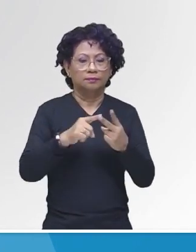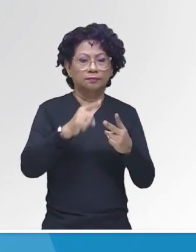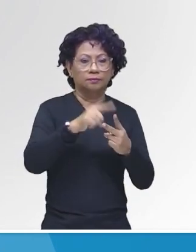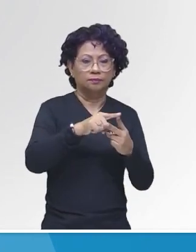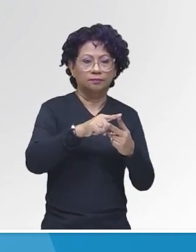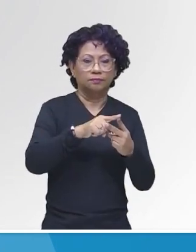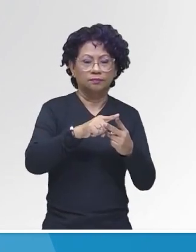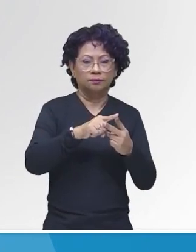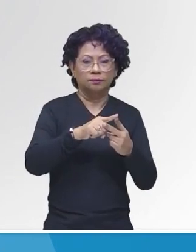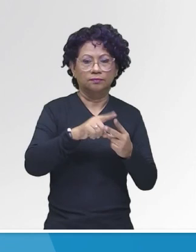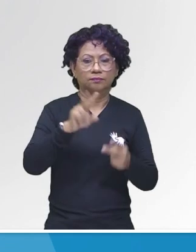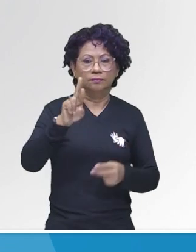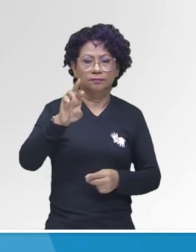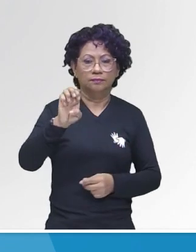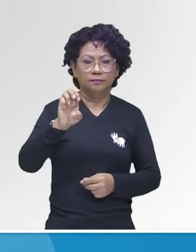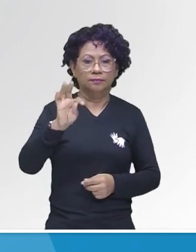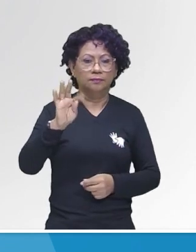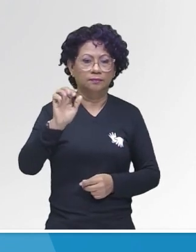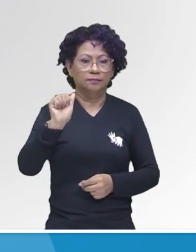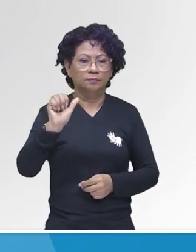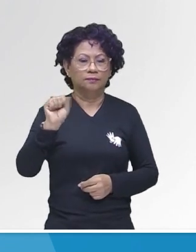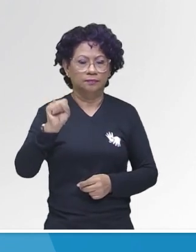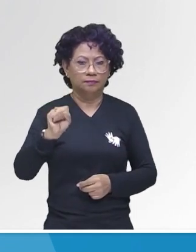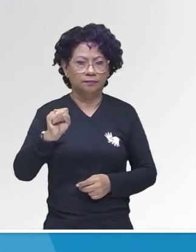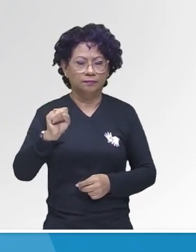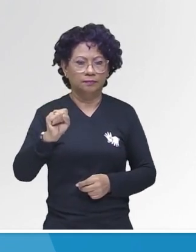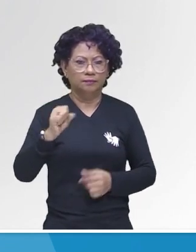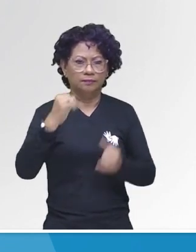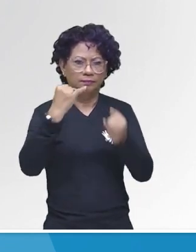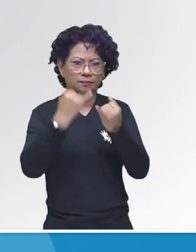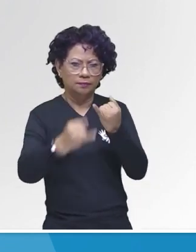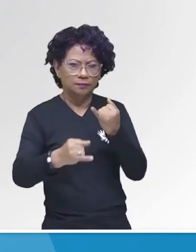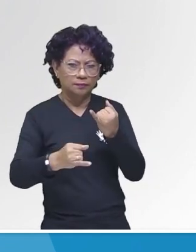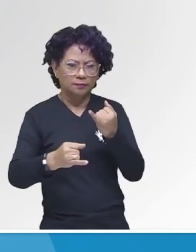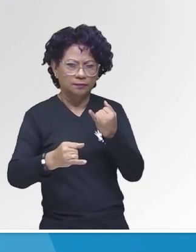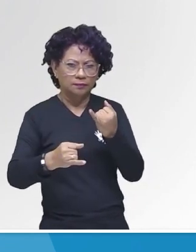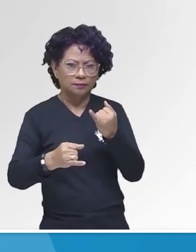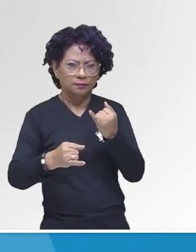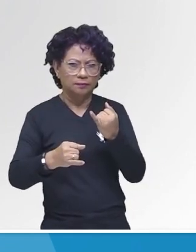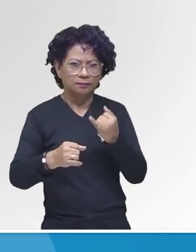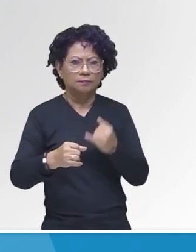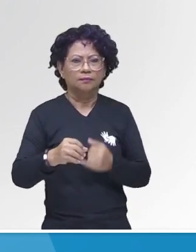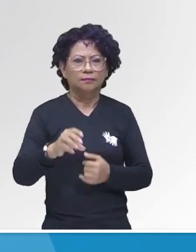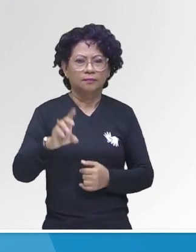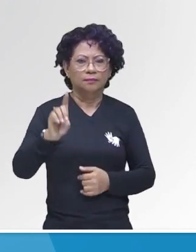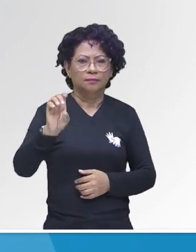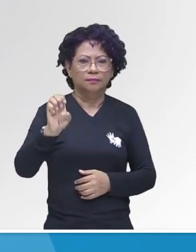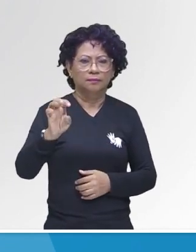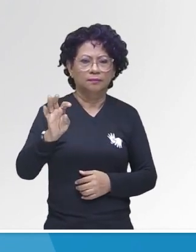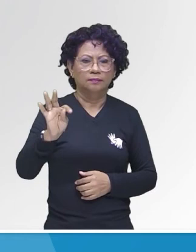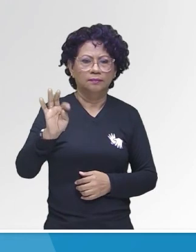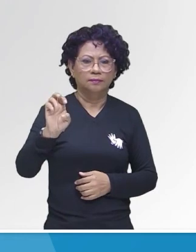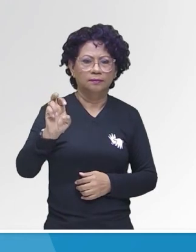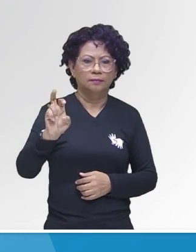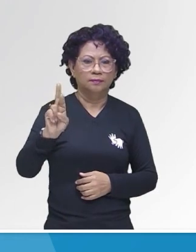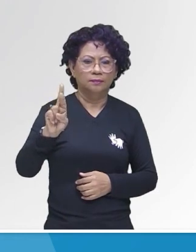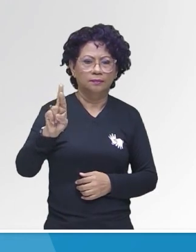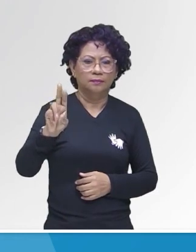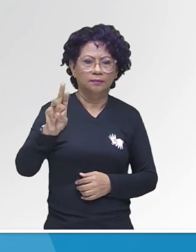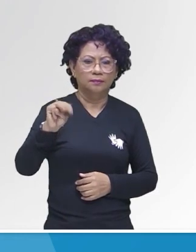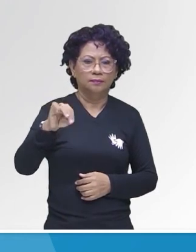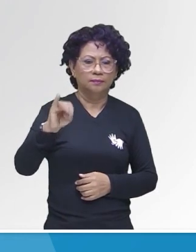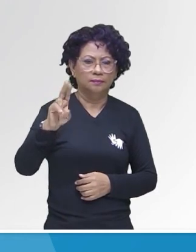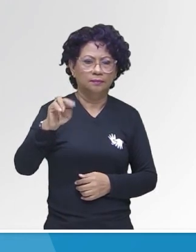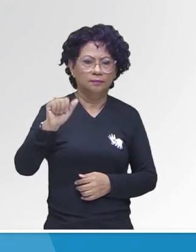distintas determinam um plano, tá? Essa aí não é verdadeira, tá? É um